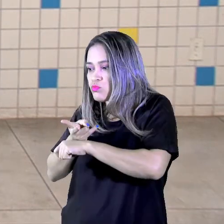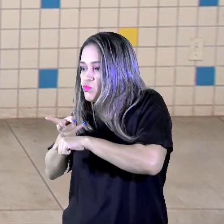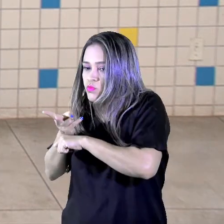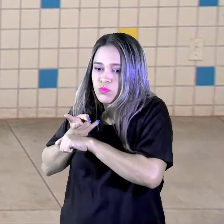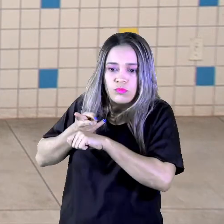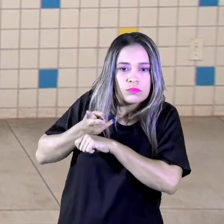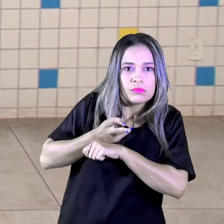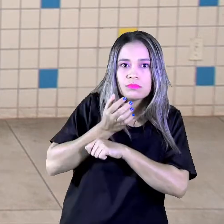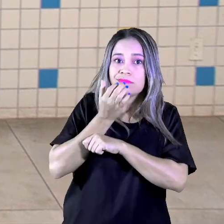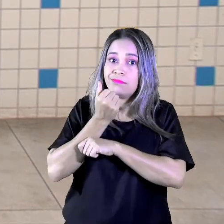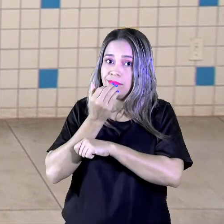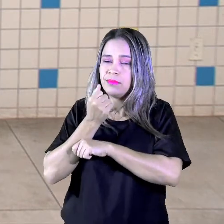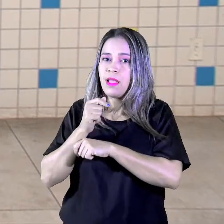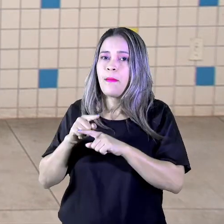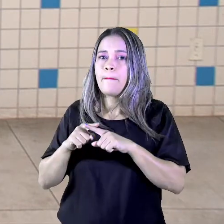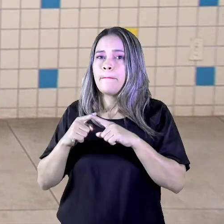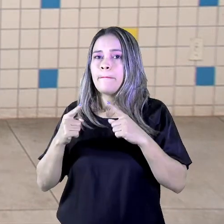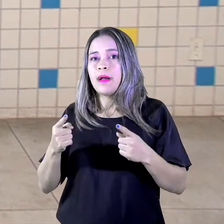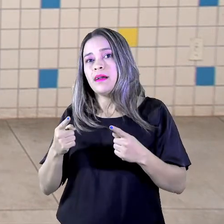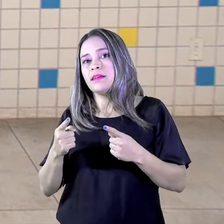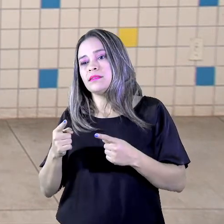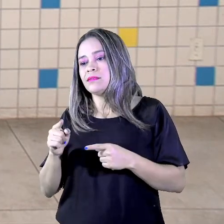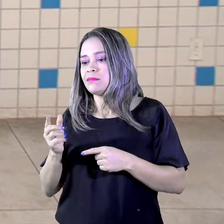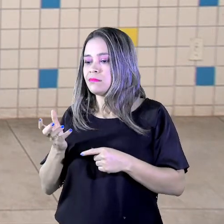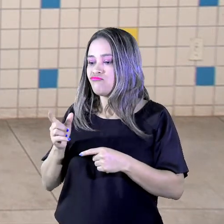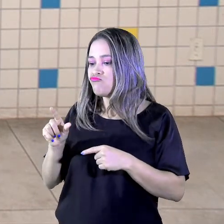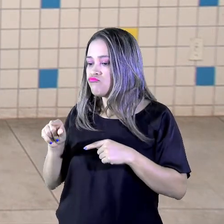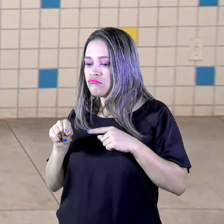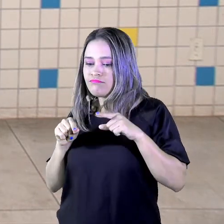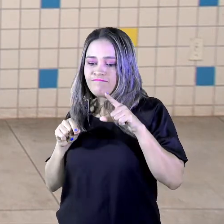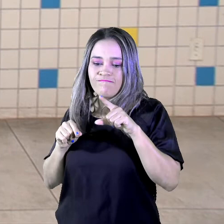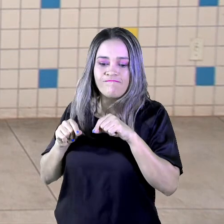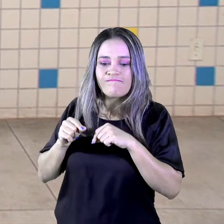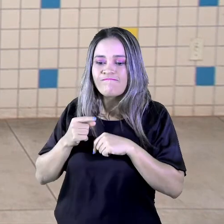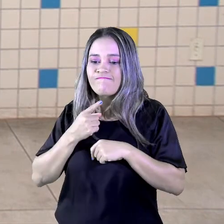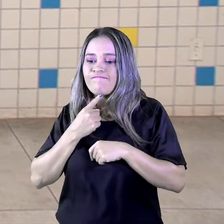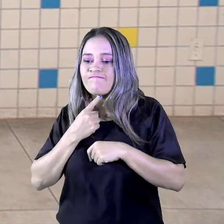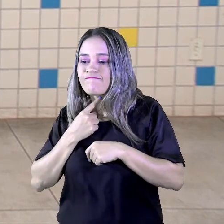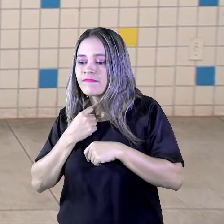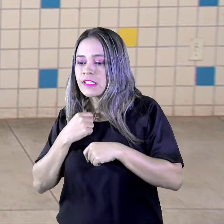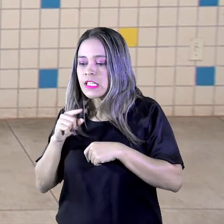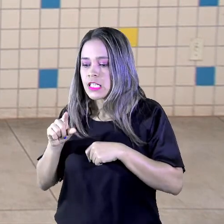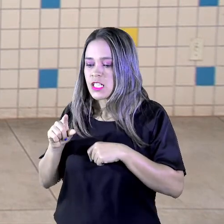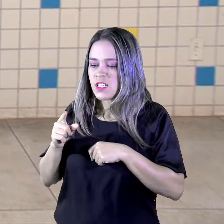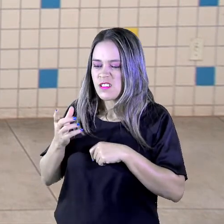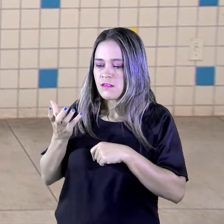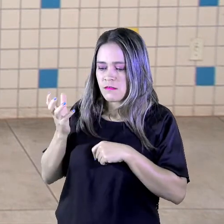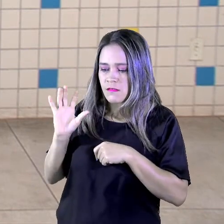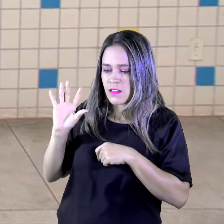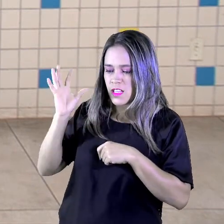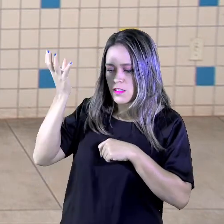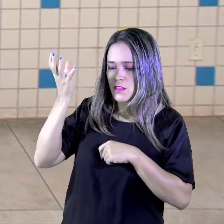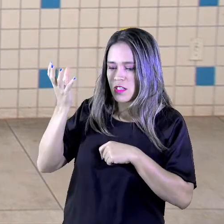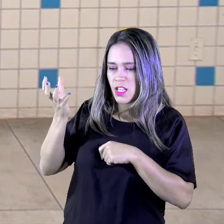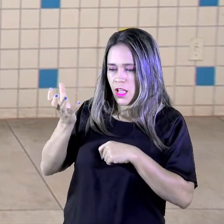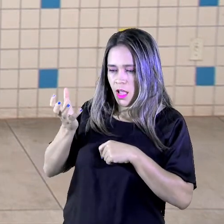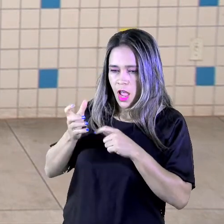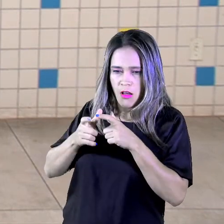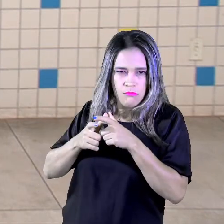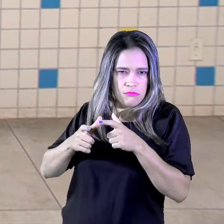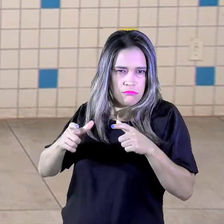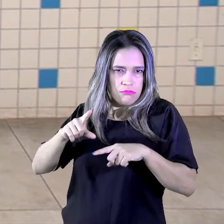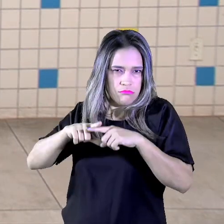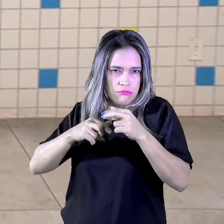comida. Só que ele é bem seletivo, esse jacaré. Ele decidiu que ele só vai comer coisas grandes,